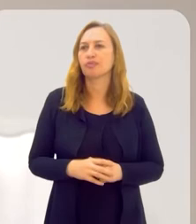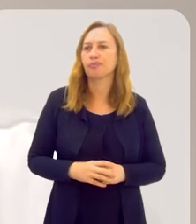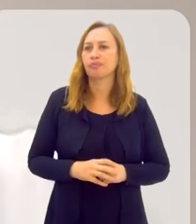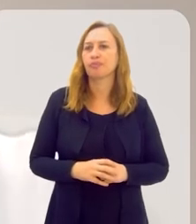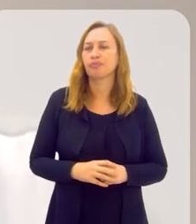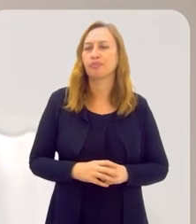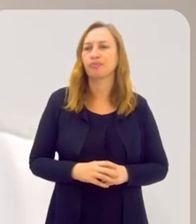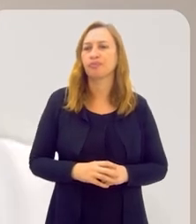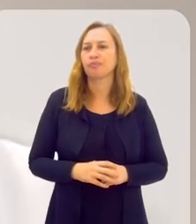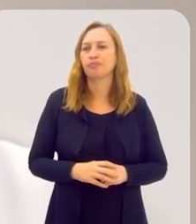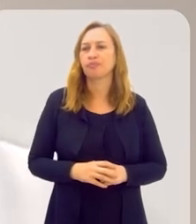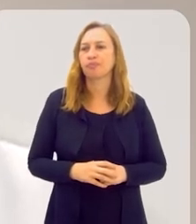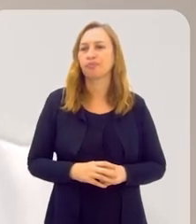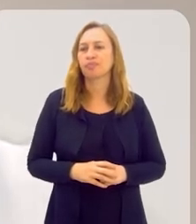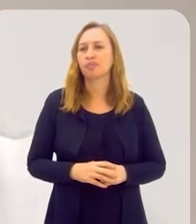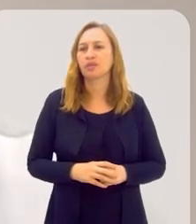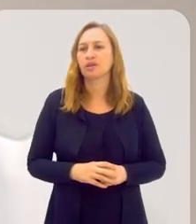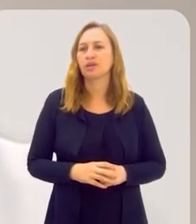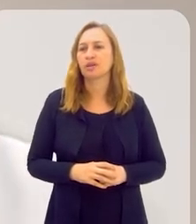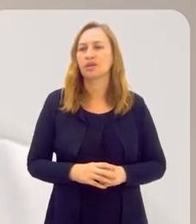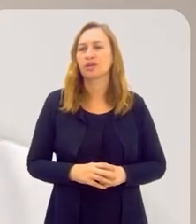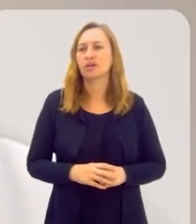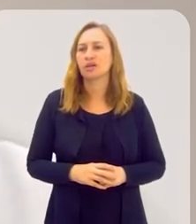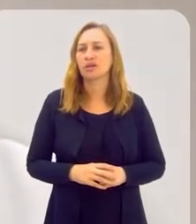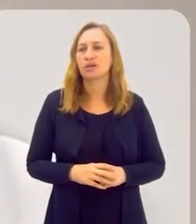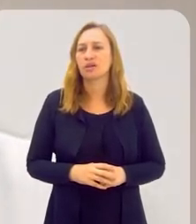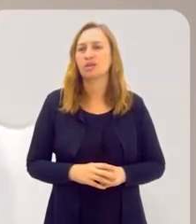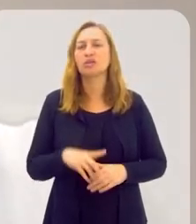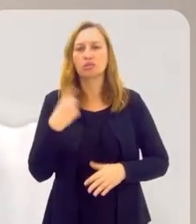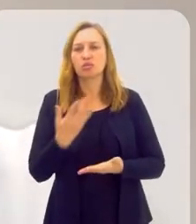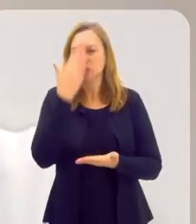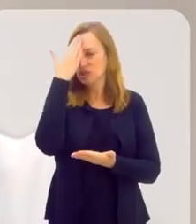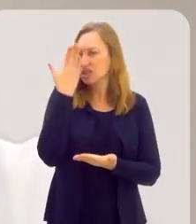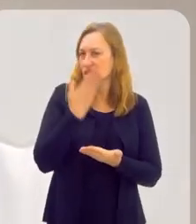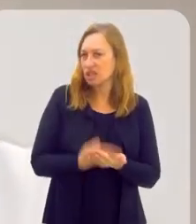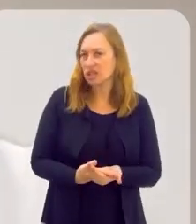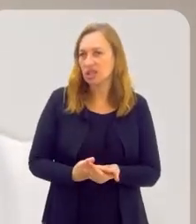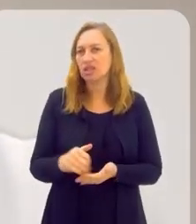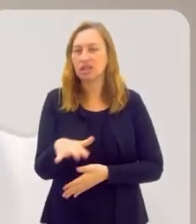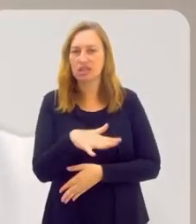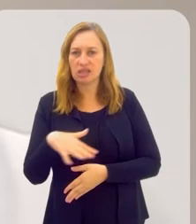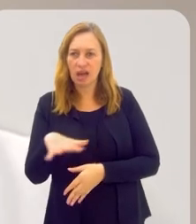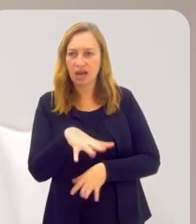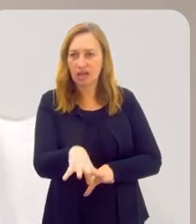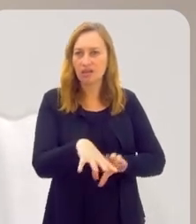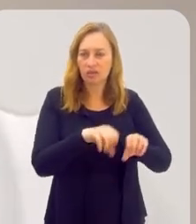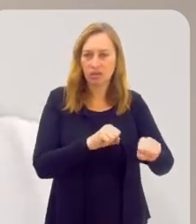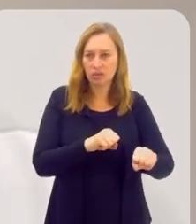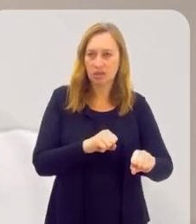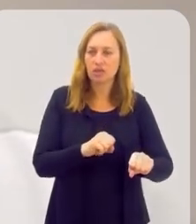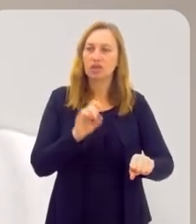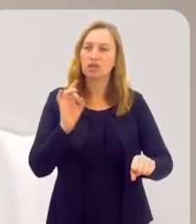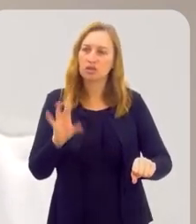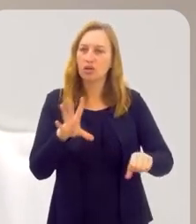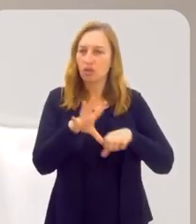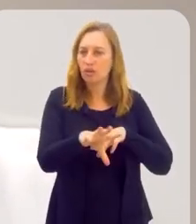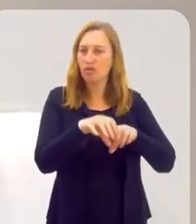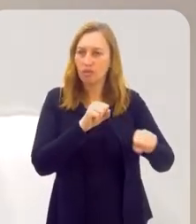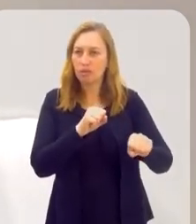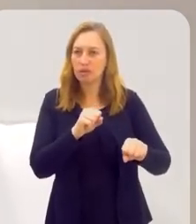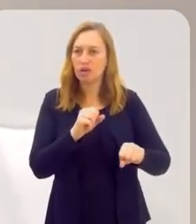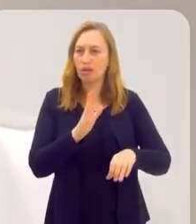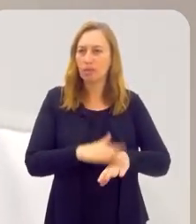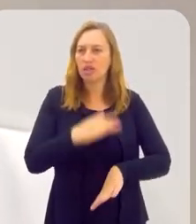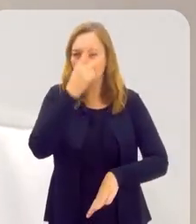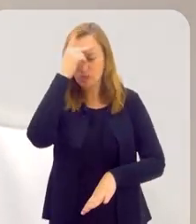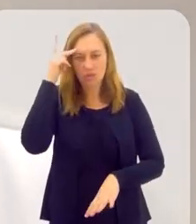aí, de facto, é a prova evidente como nós acreditamos que é necessária essa formação e que só com essa maior formação